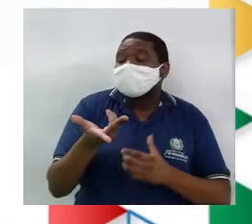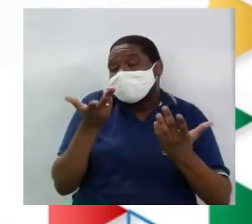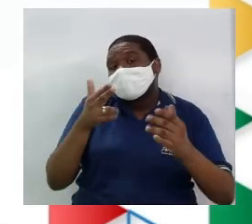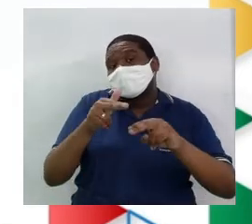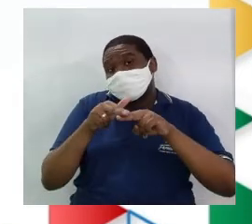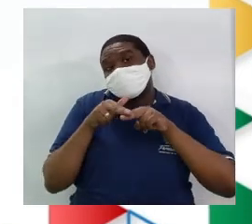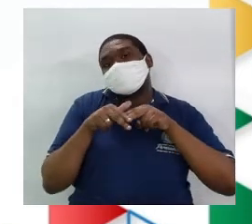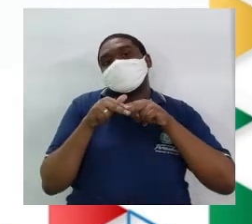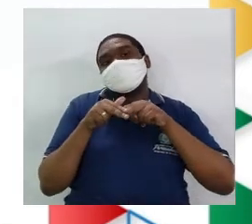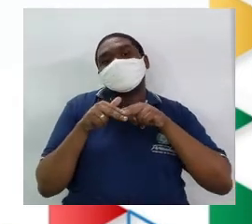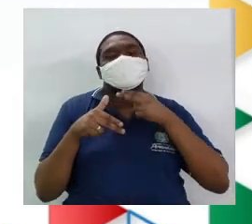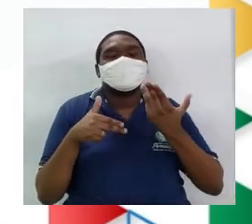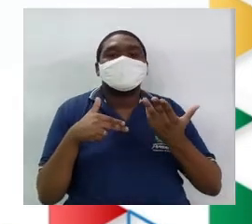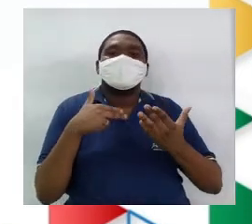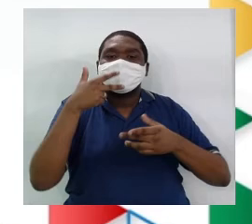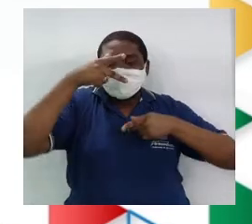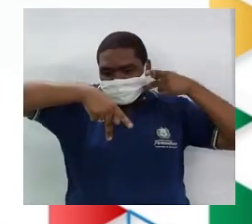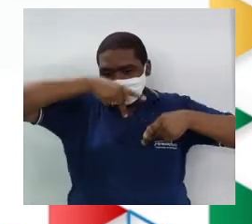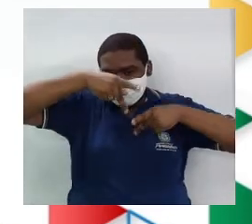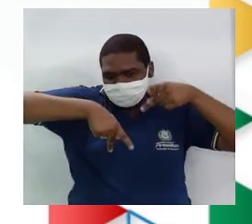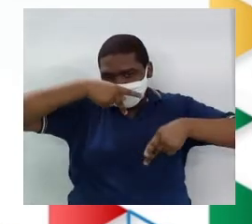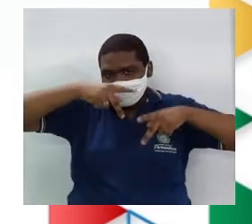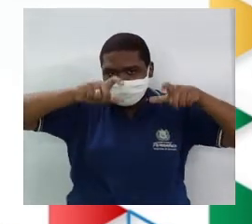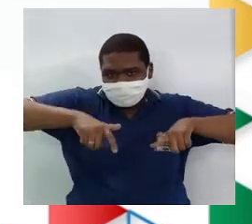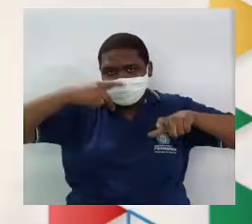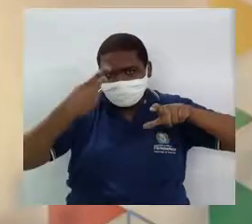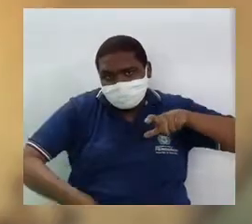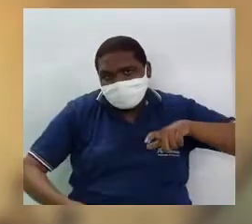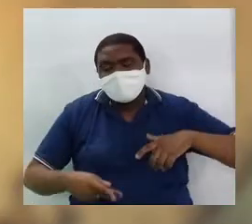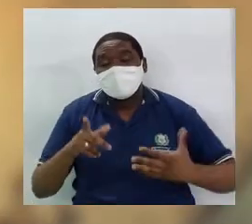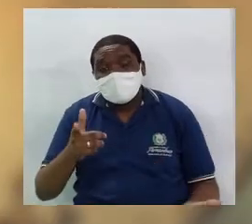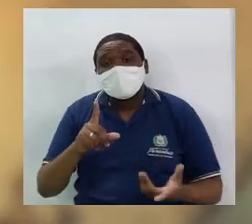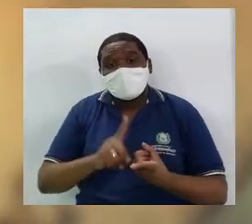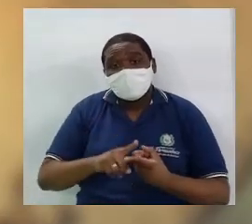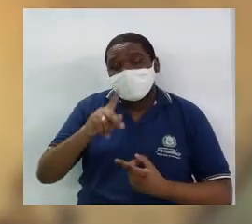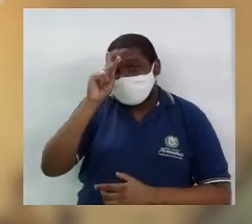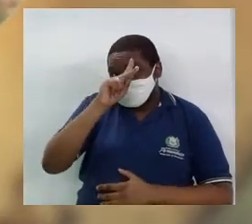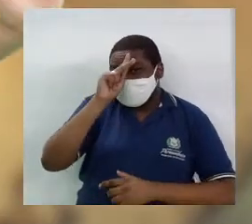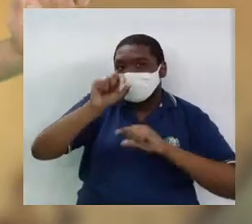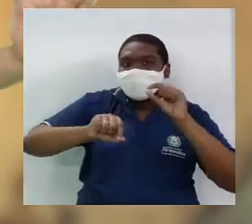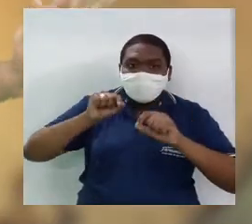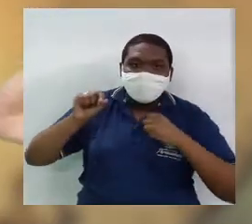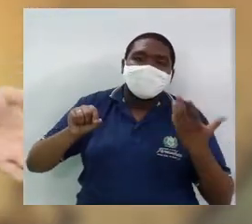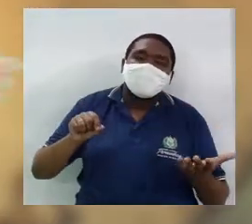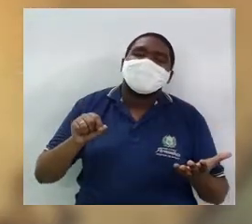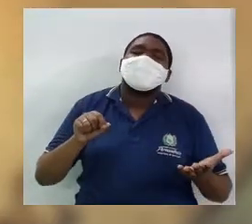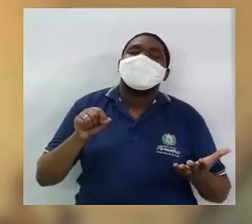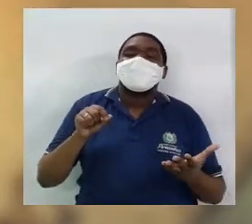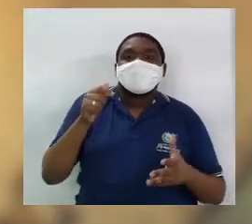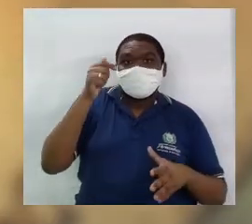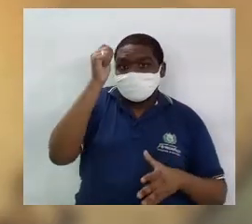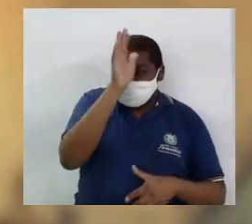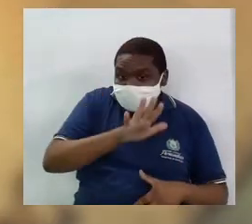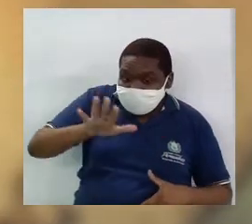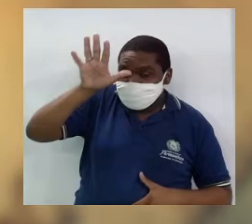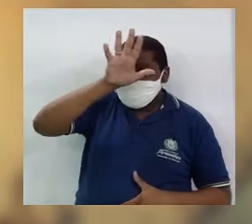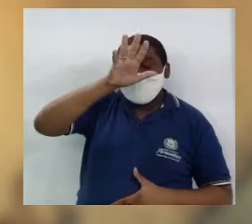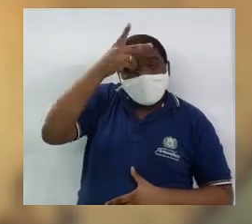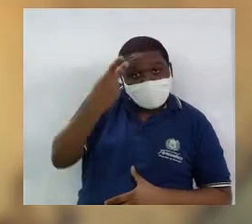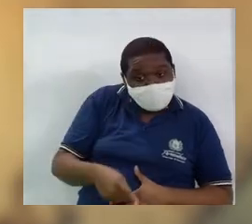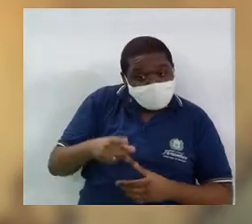graças a doações da população local. Lembrando sempre que, tanto na questão nacional